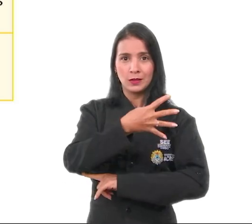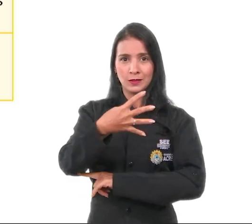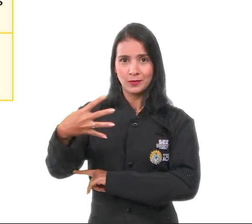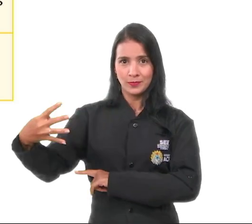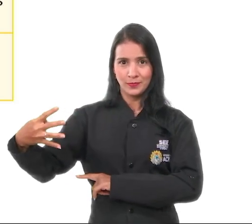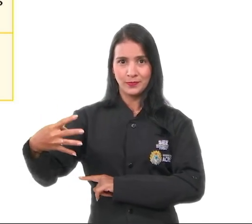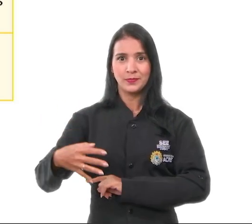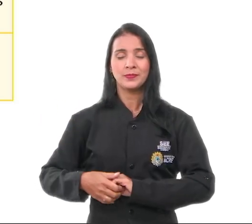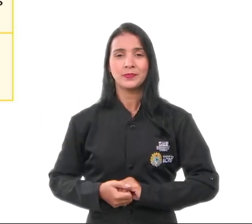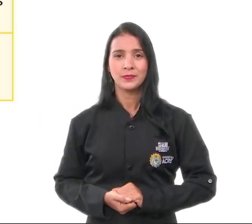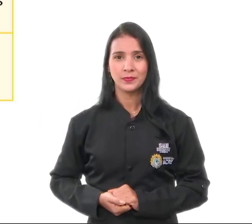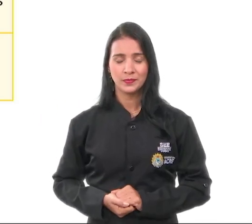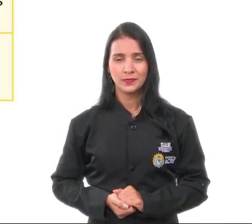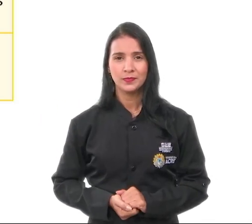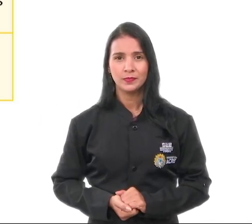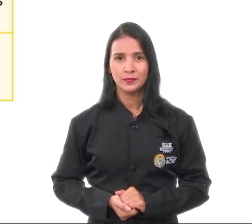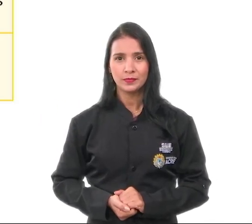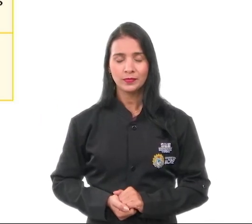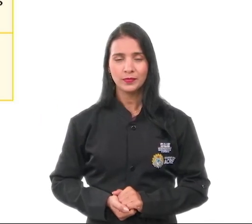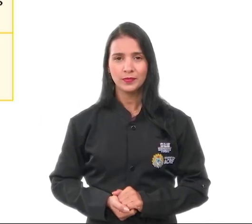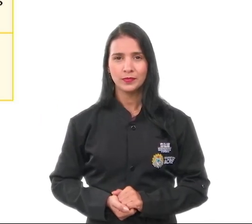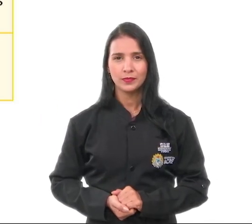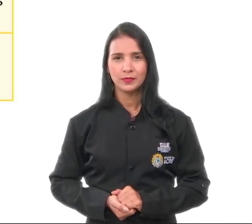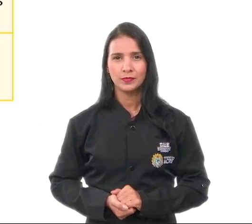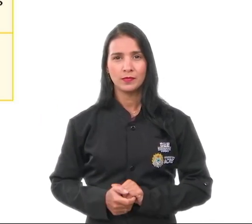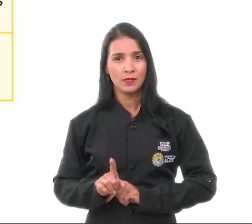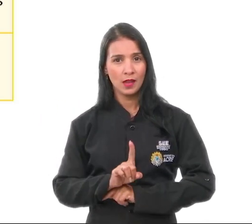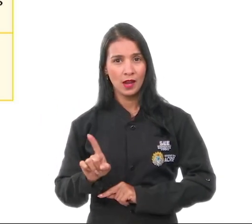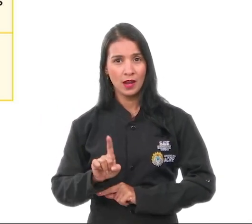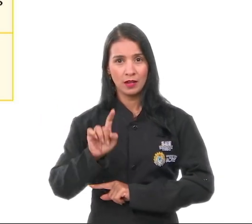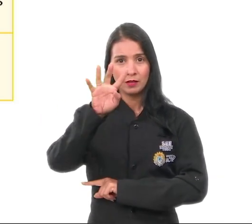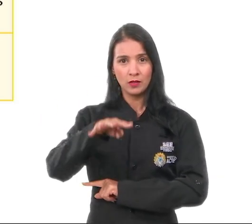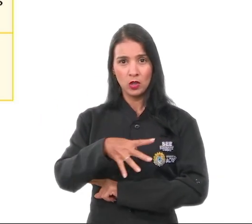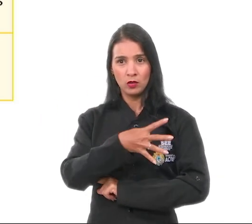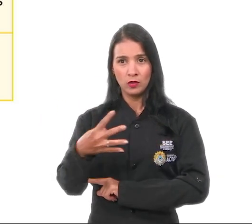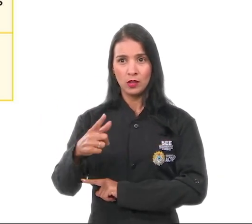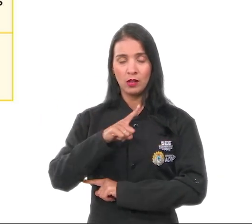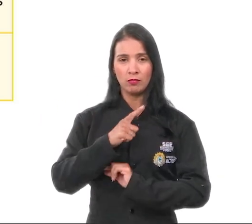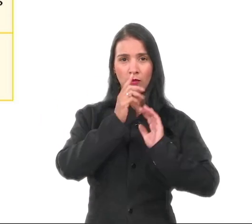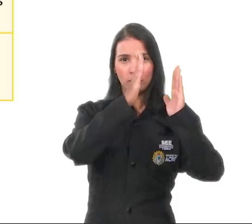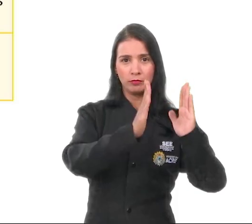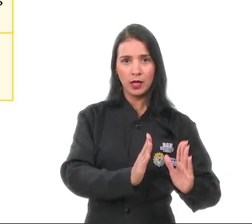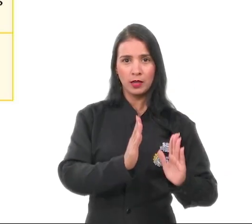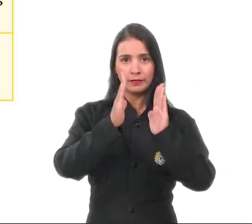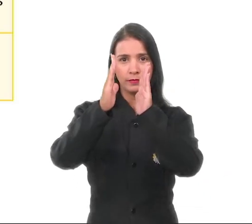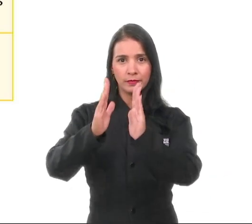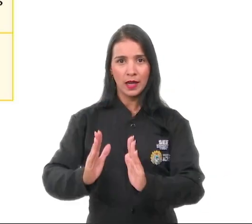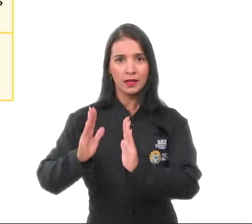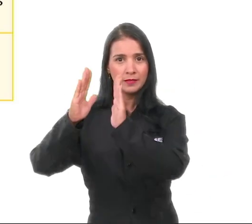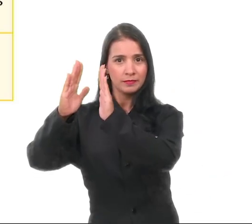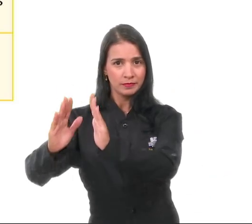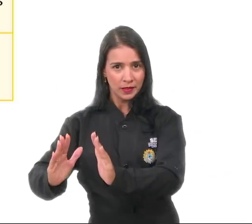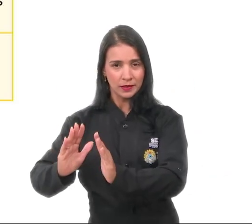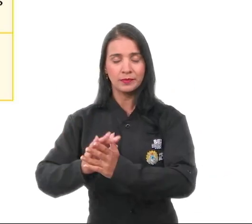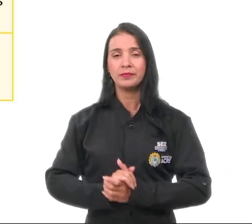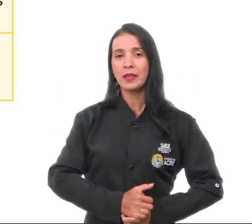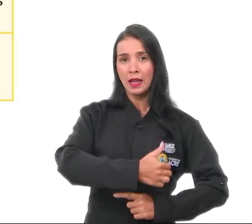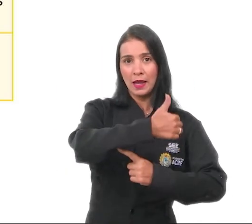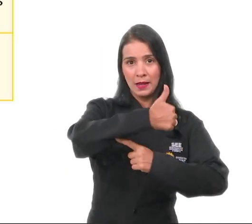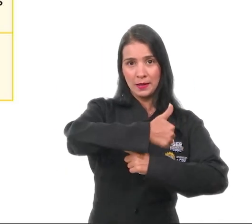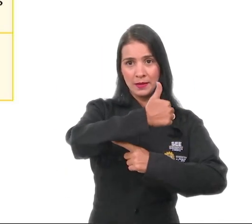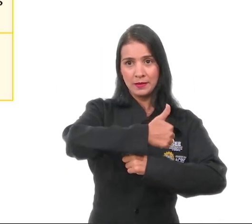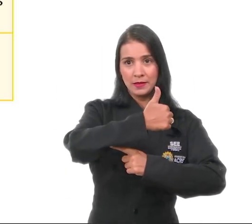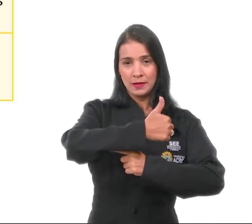quadro, né, em que nós temos 3 colunas principais. Uma coluna, no caso a primeira,